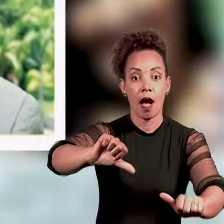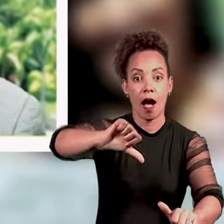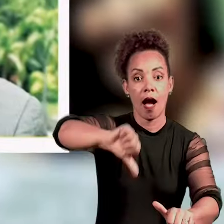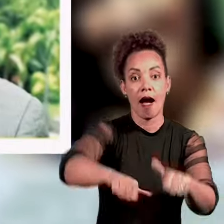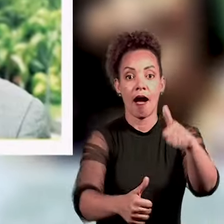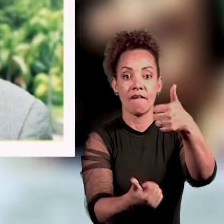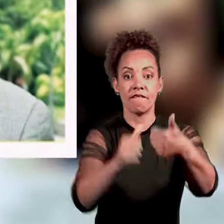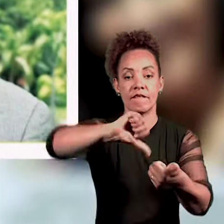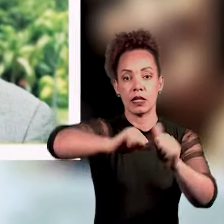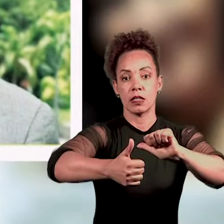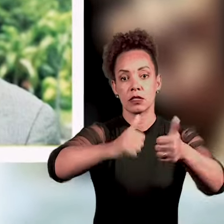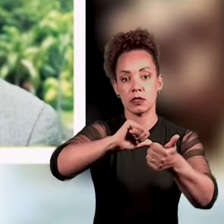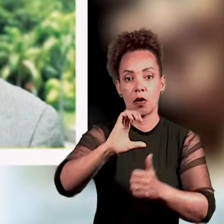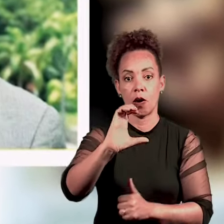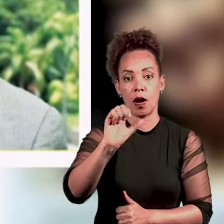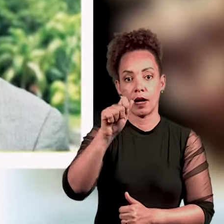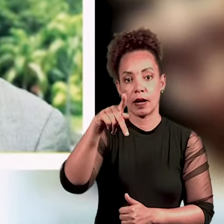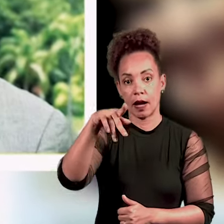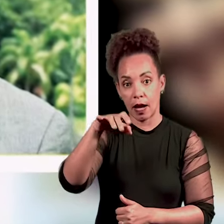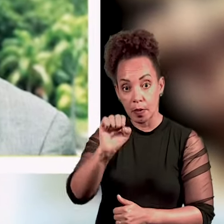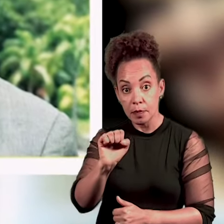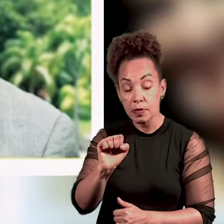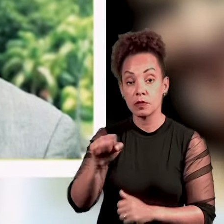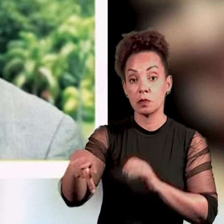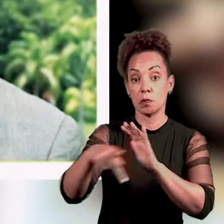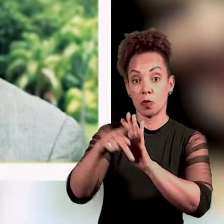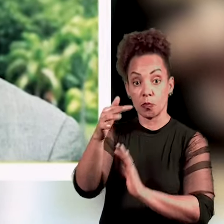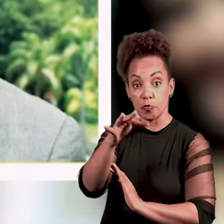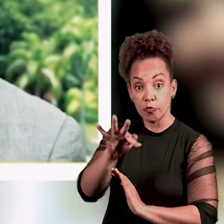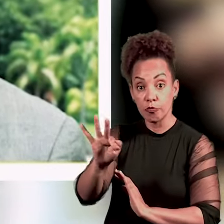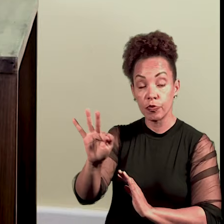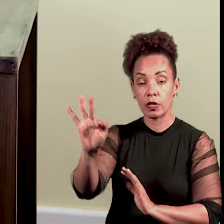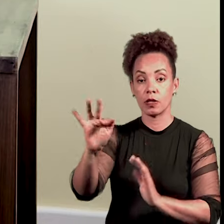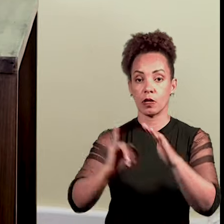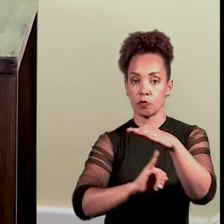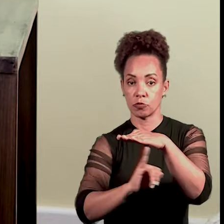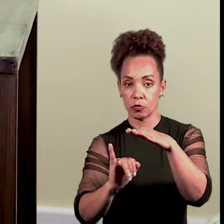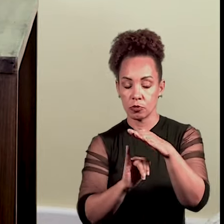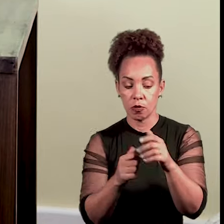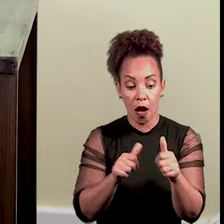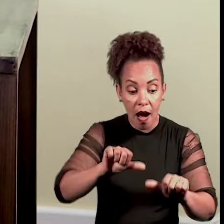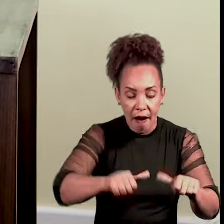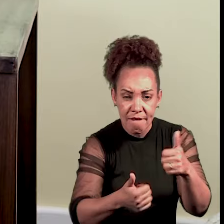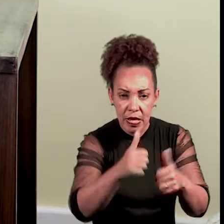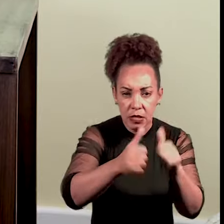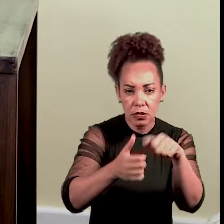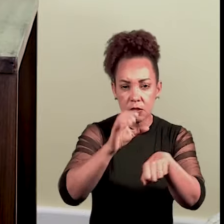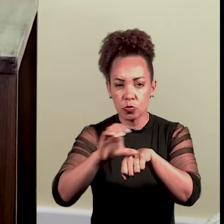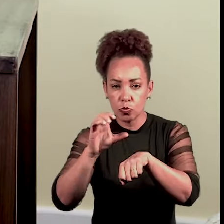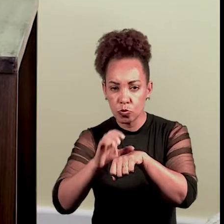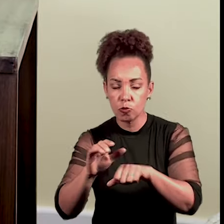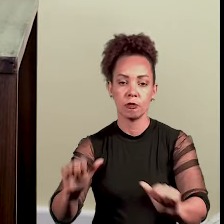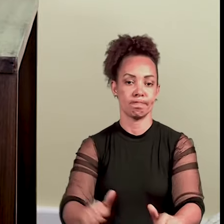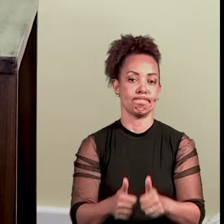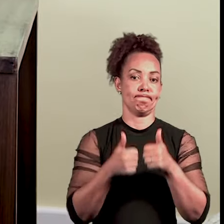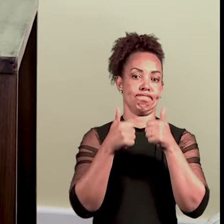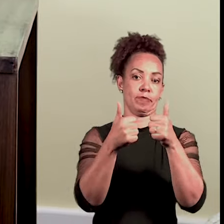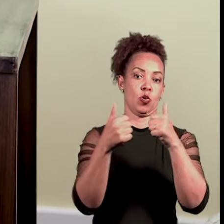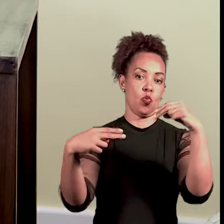avaliação de cursos, ela está muito bem avaliada. O